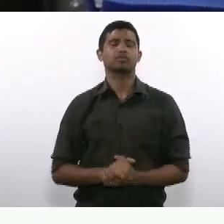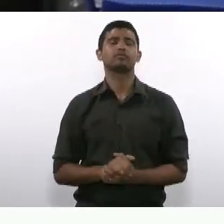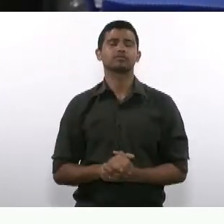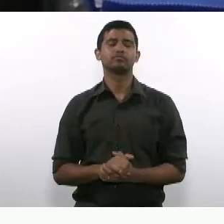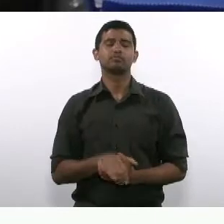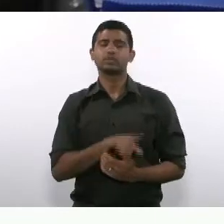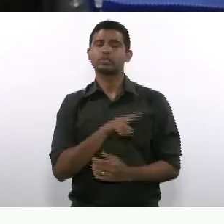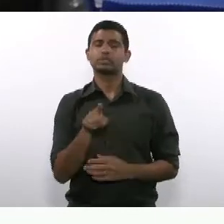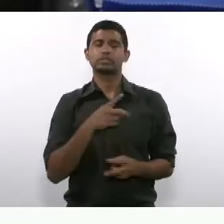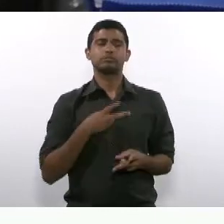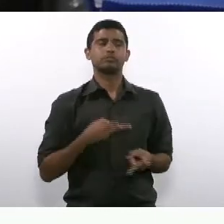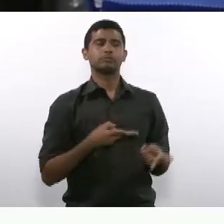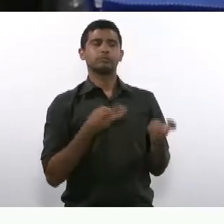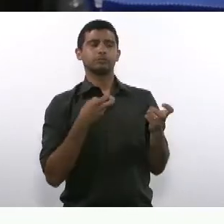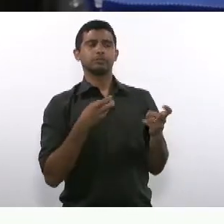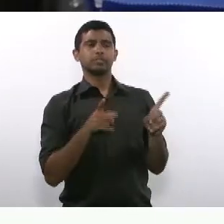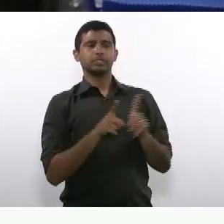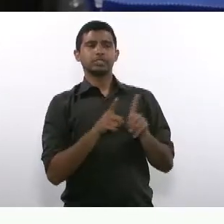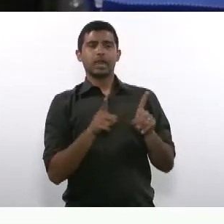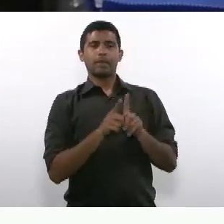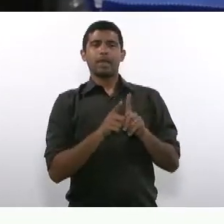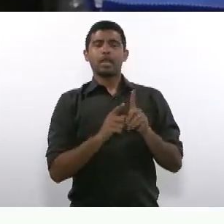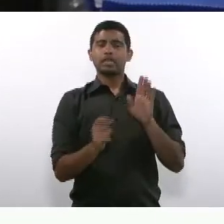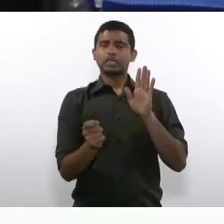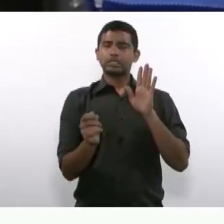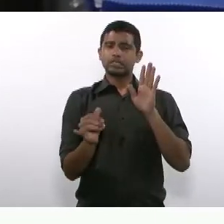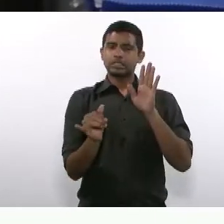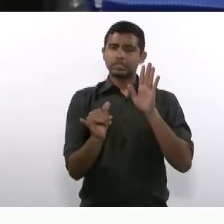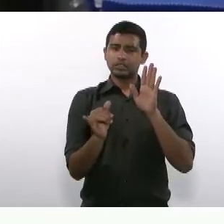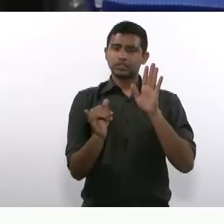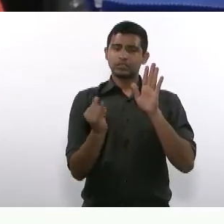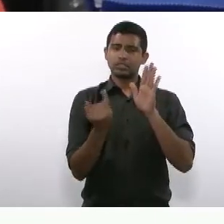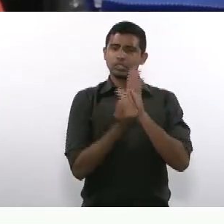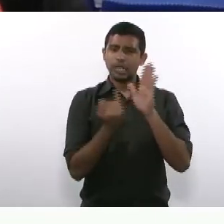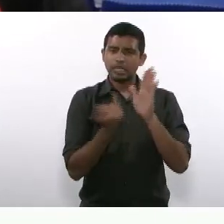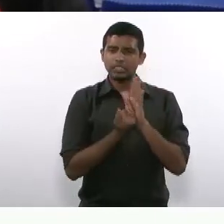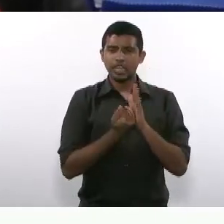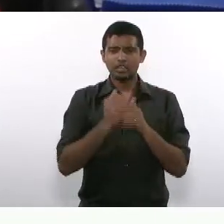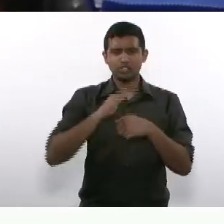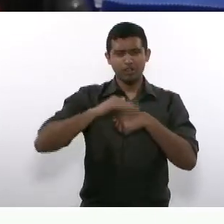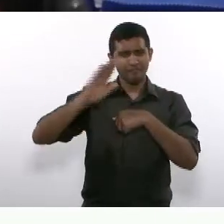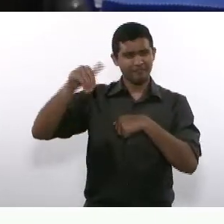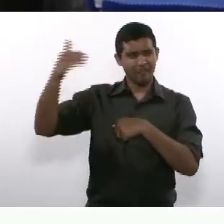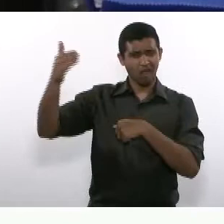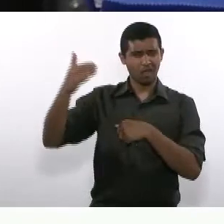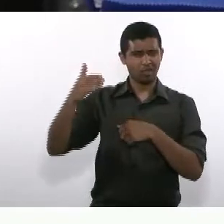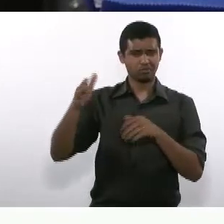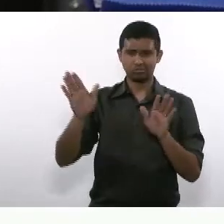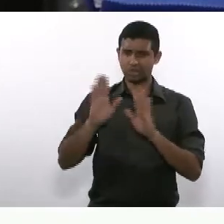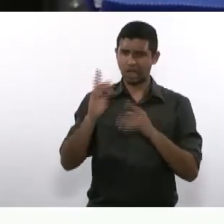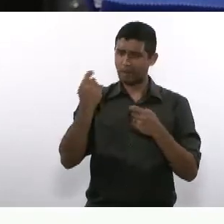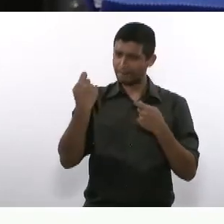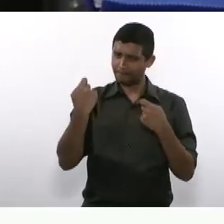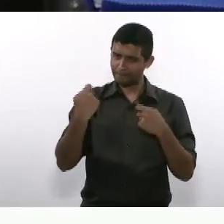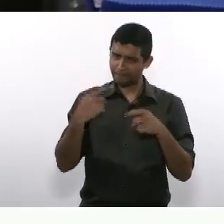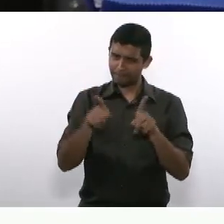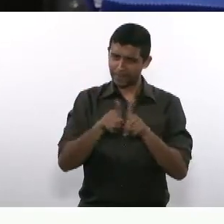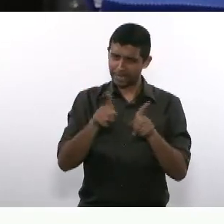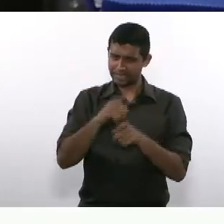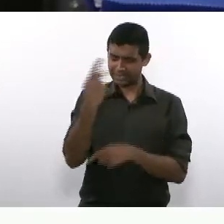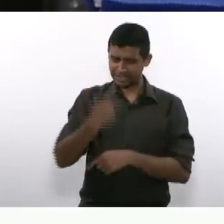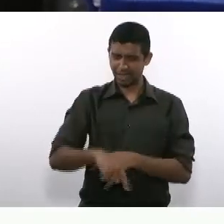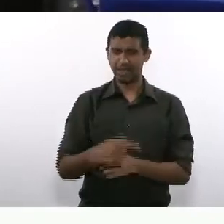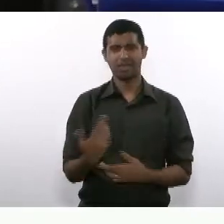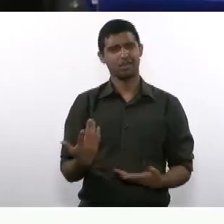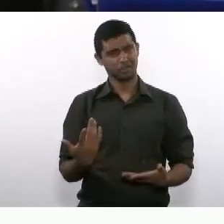reconhecimento, a identidade e o reconhecimento, ele não pode vir de fora, ele tem que vir de dentro, ele tem